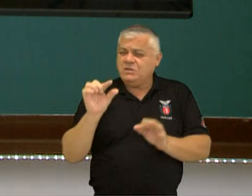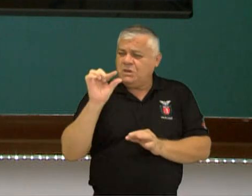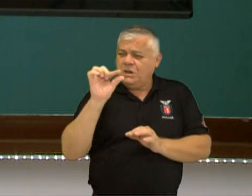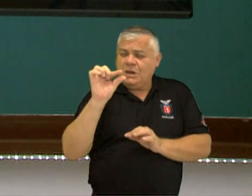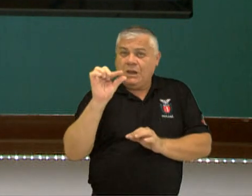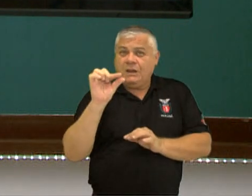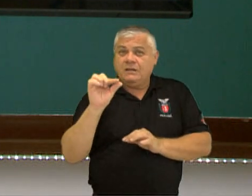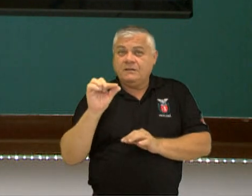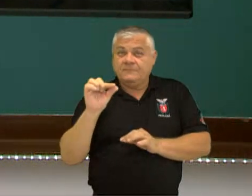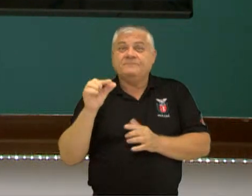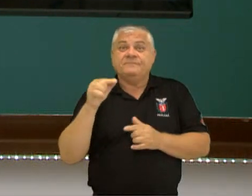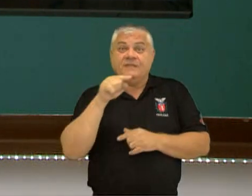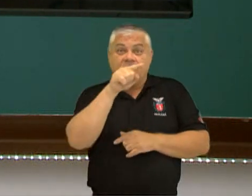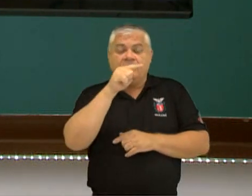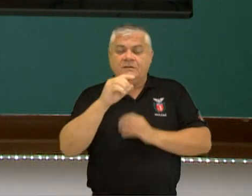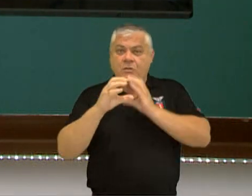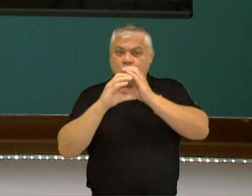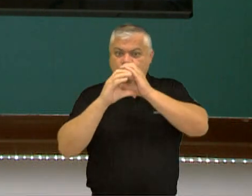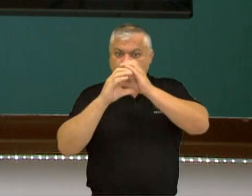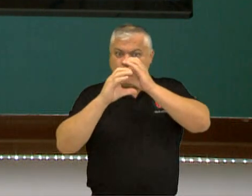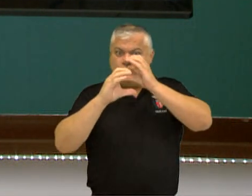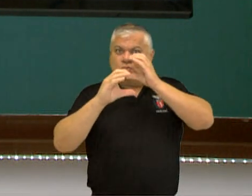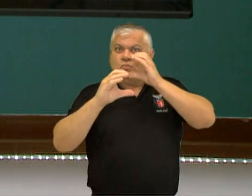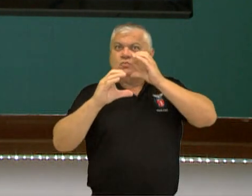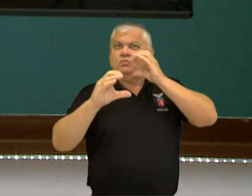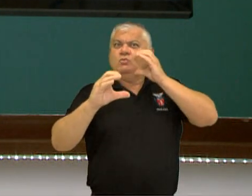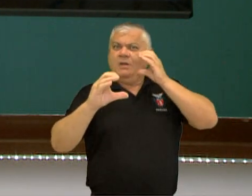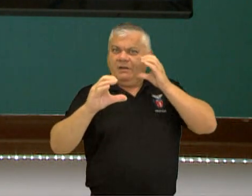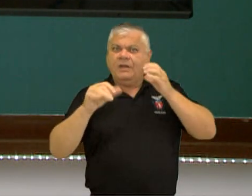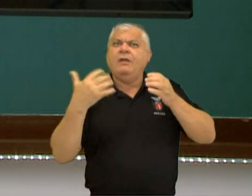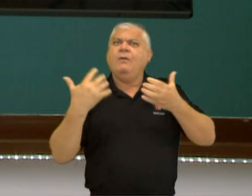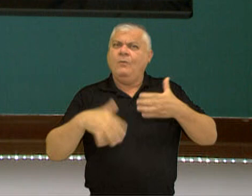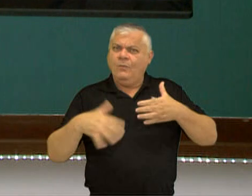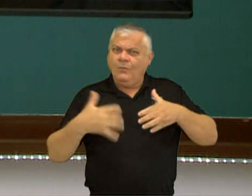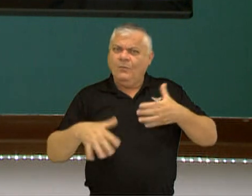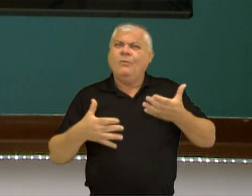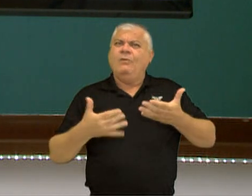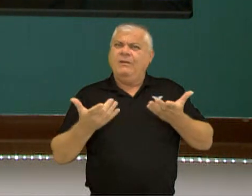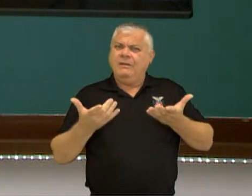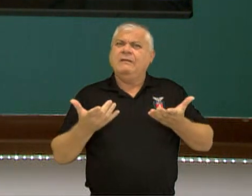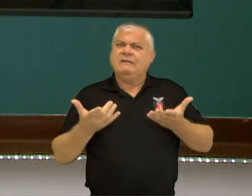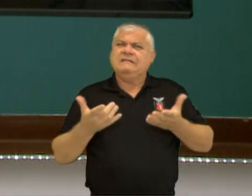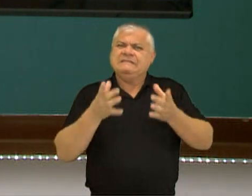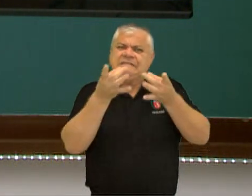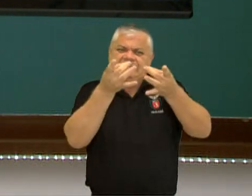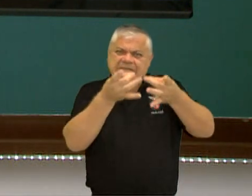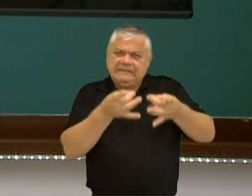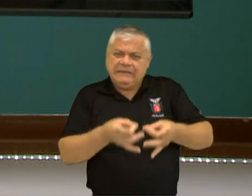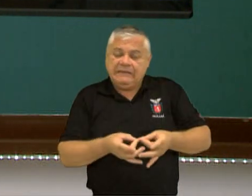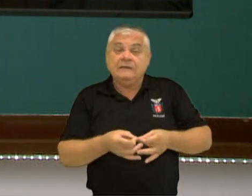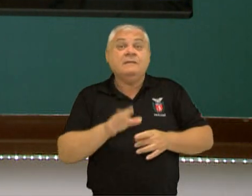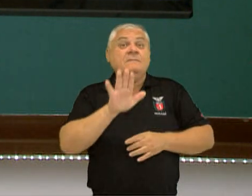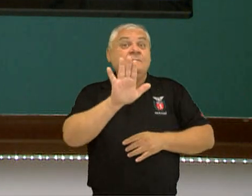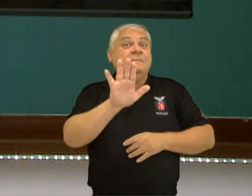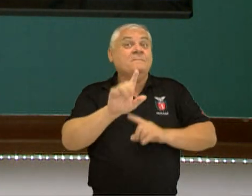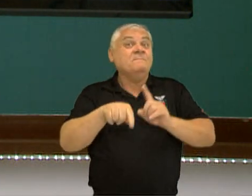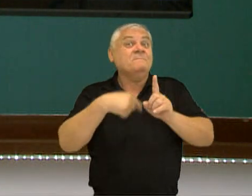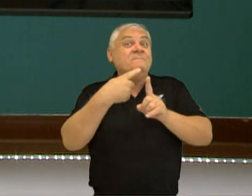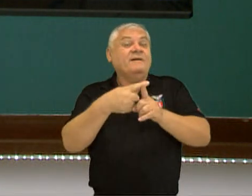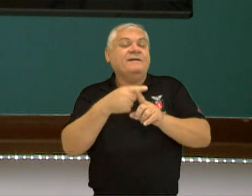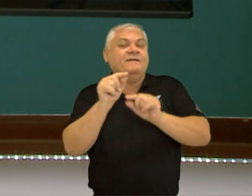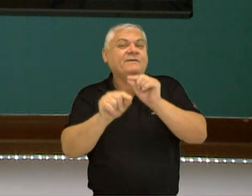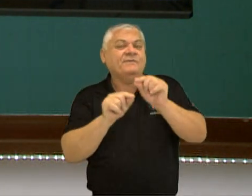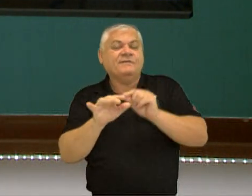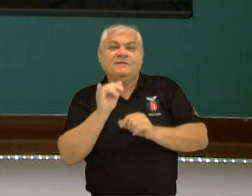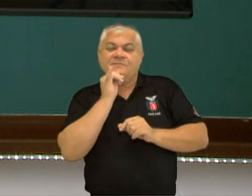caso aqui são lentes bastante grandes, com capacidade de obtenção de muitos detalhes. E além dessas lentes, de